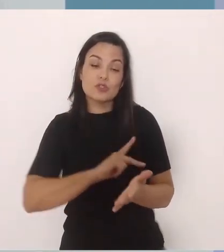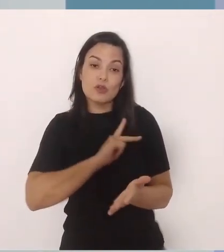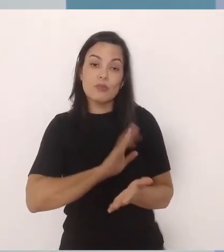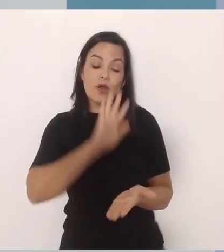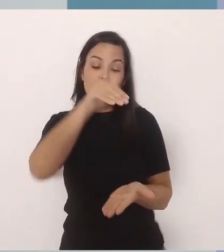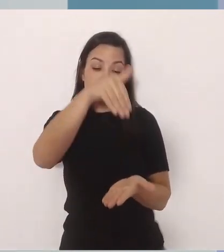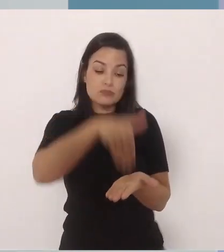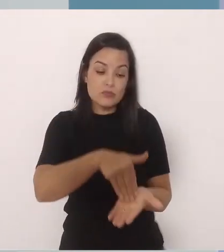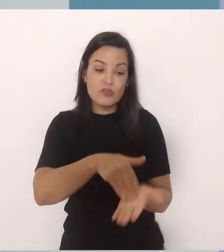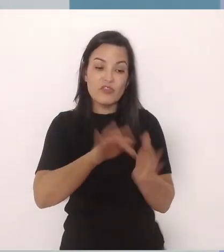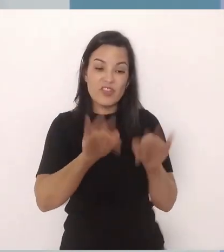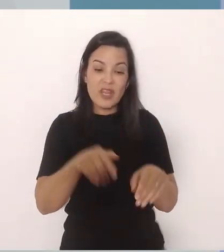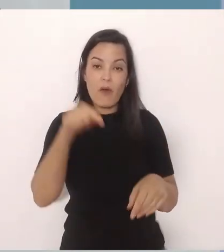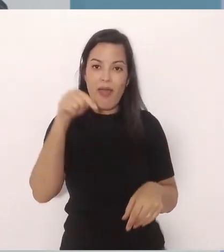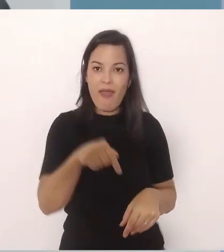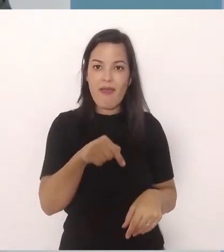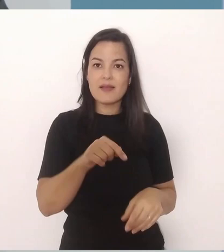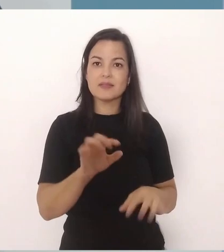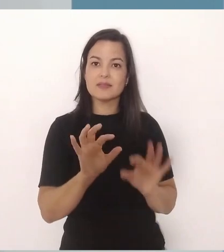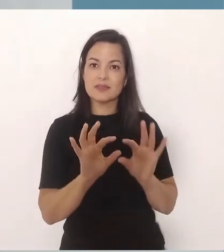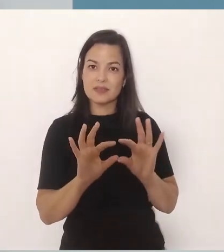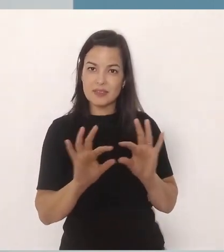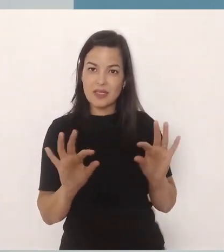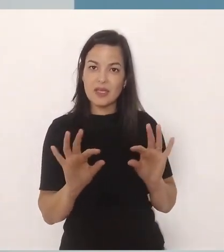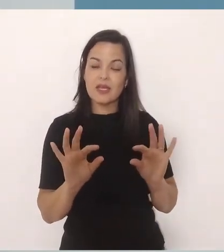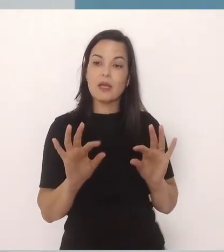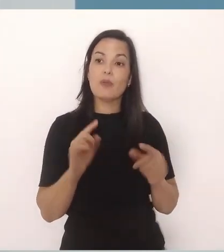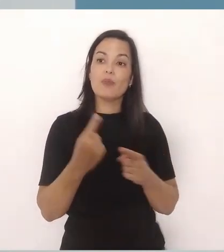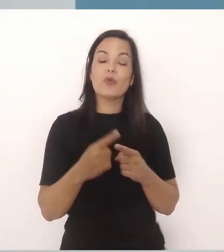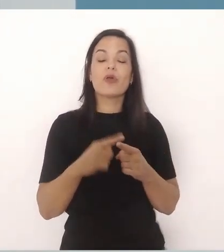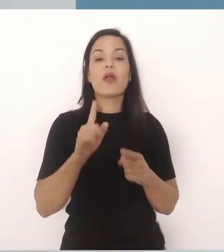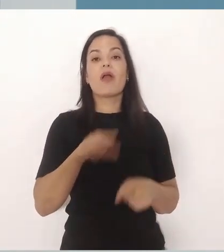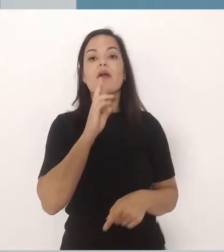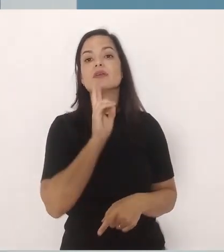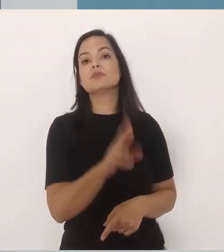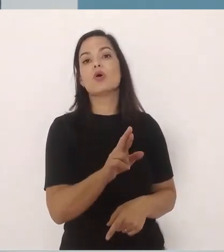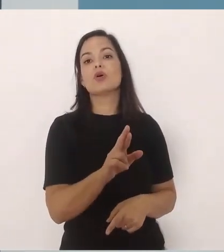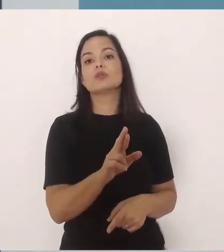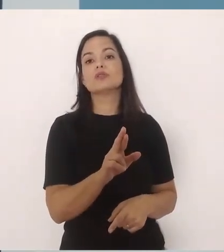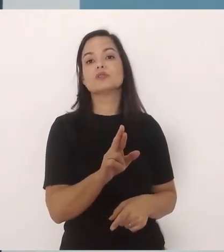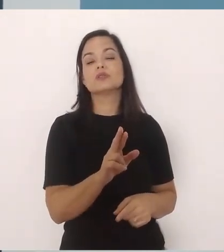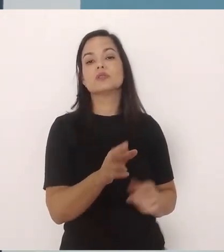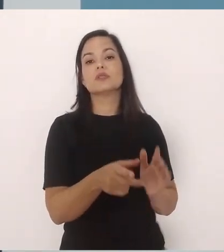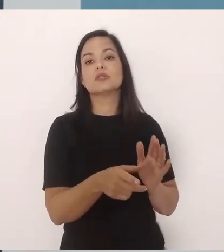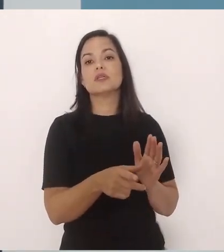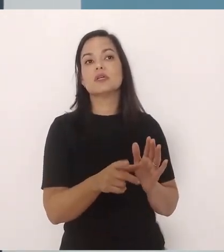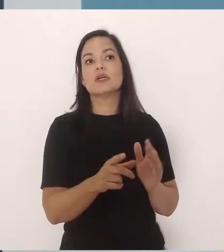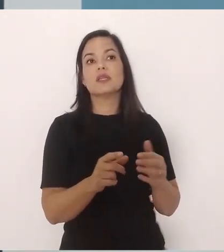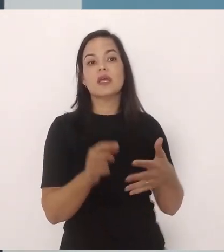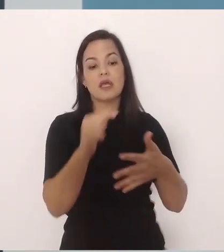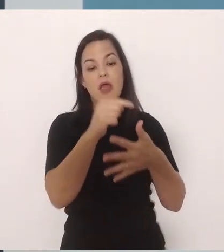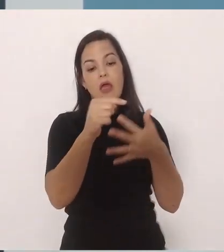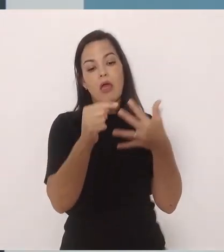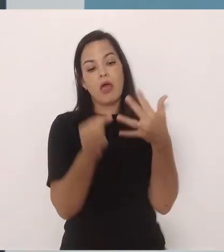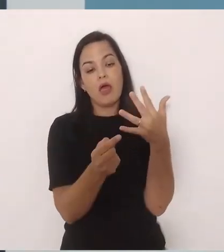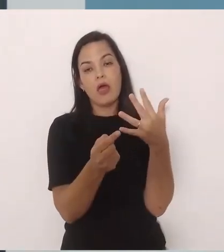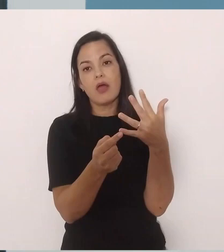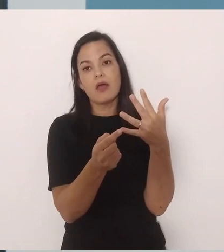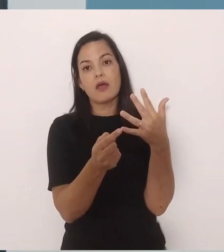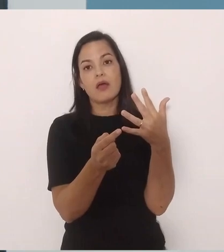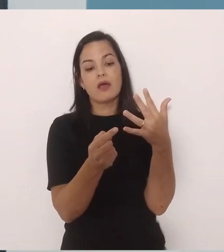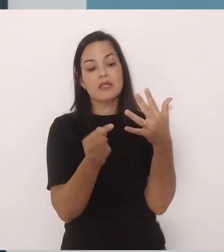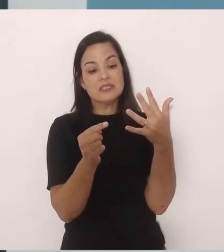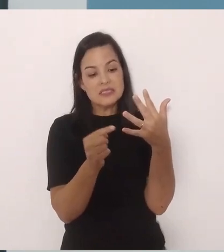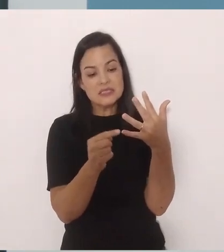atitudes anteriores. Se você, como crente, viver de maneira humilde,